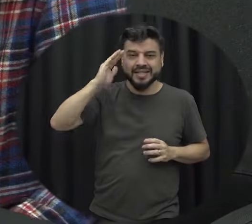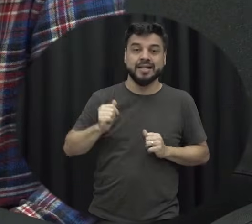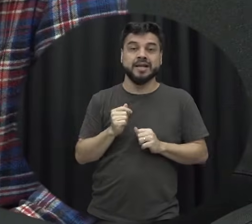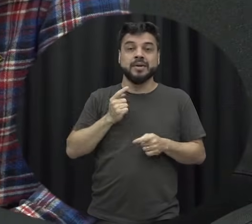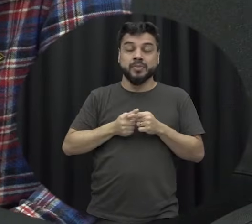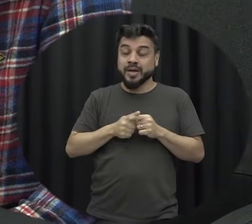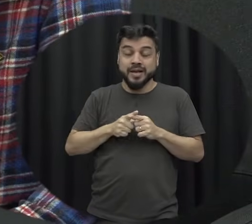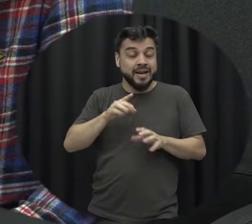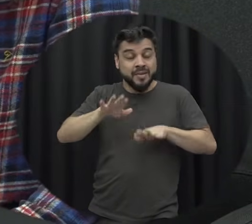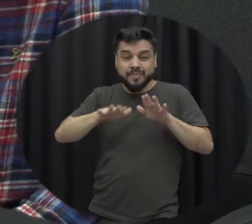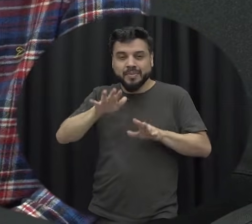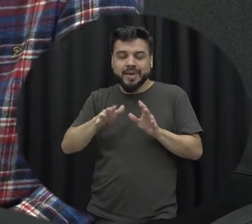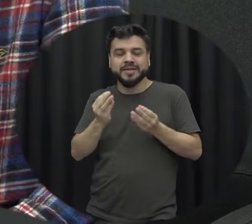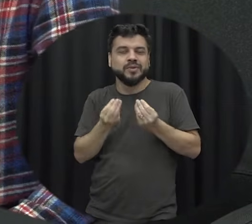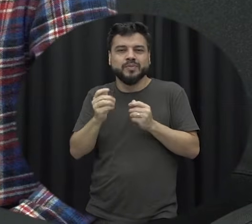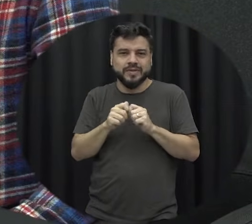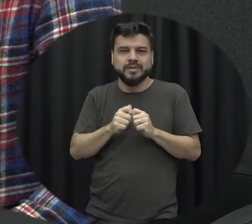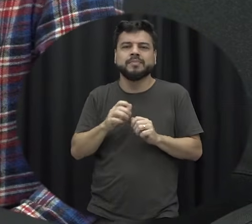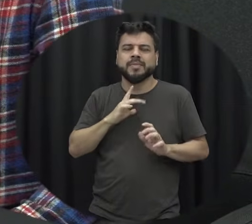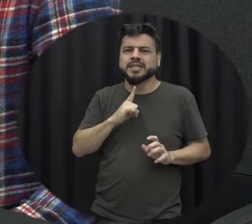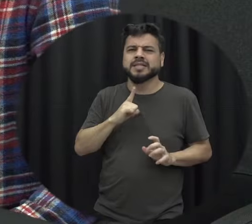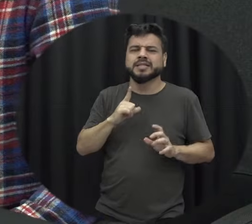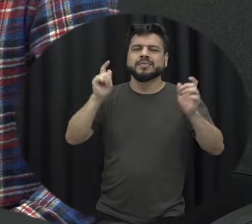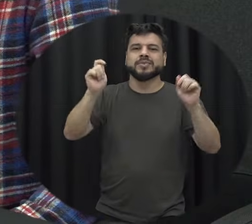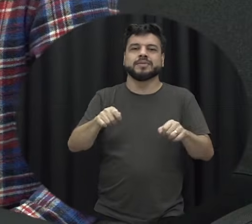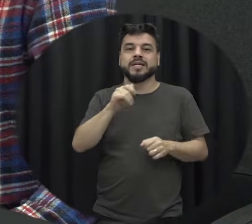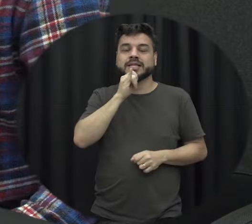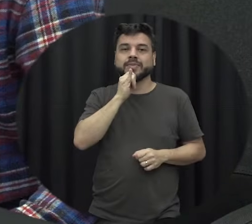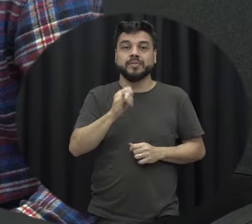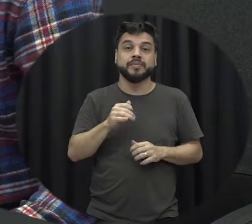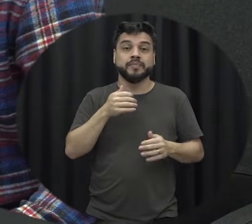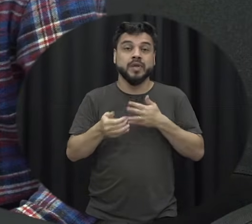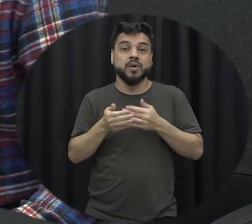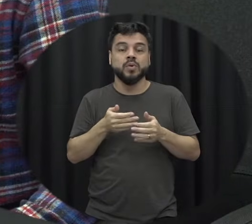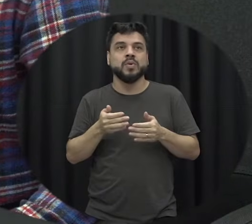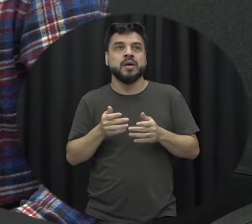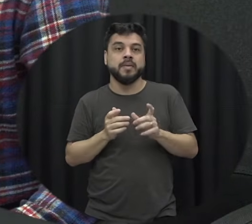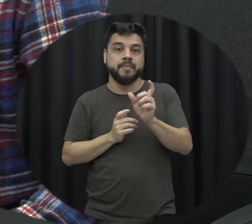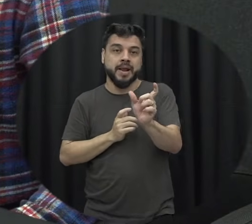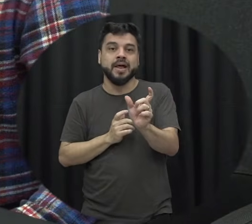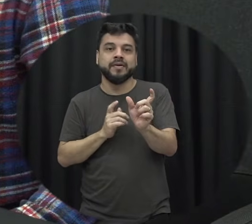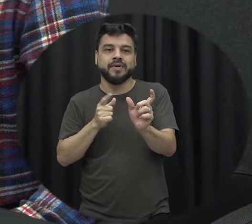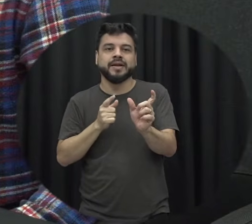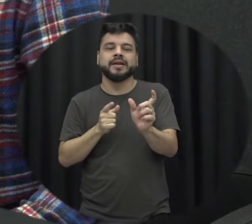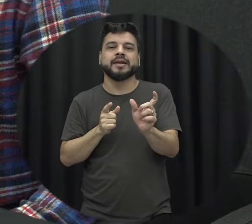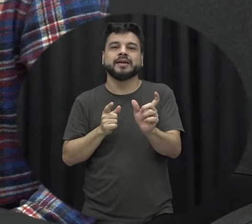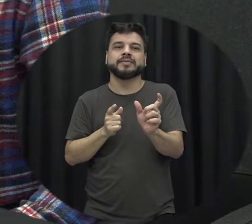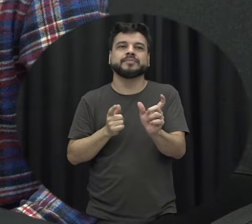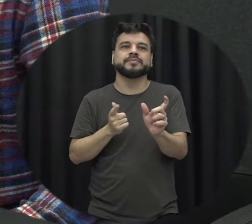tinham a possibilidade de algumas palavras serem verbalizadas. Hoje em dia a gente tem, né,